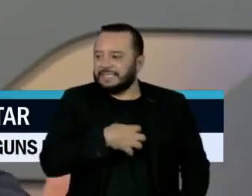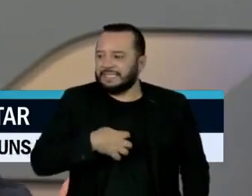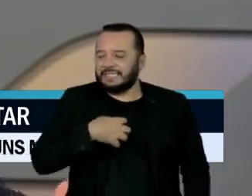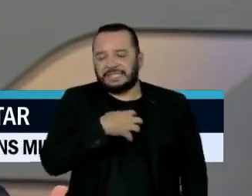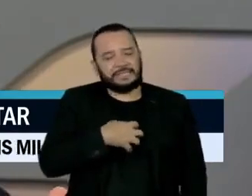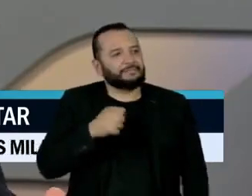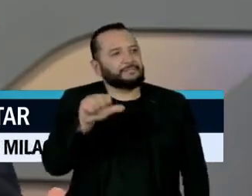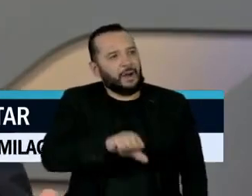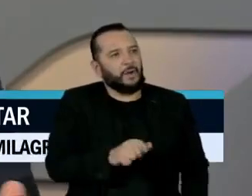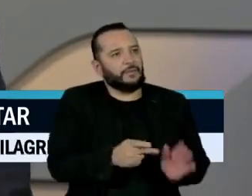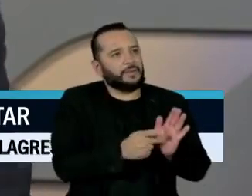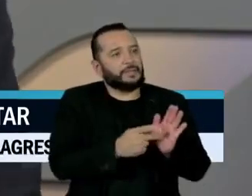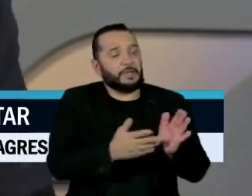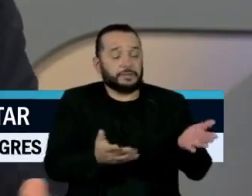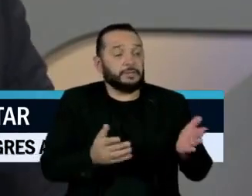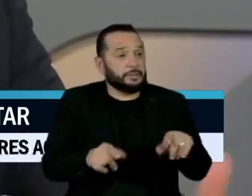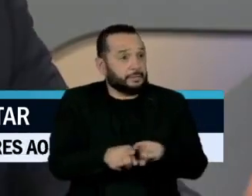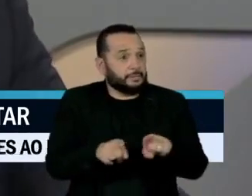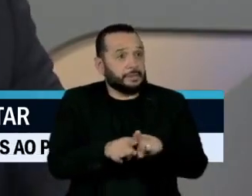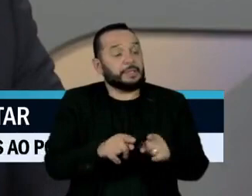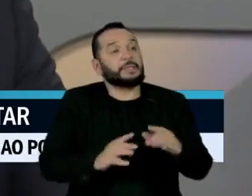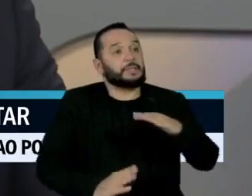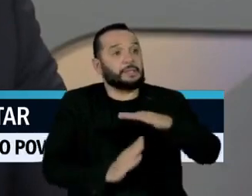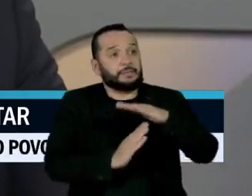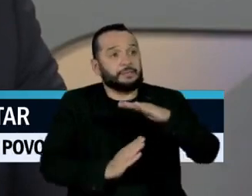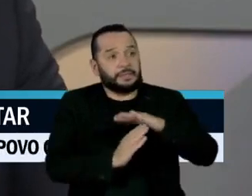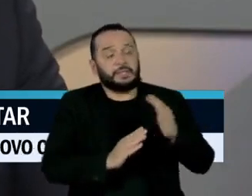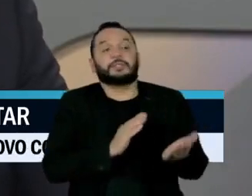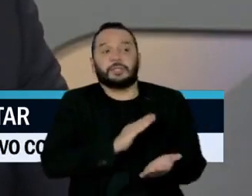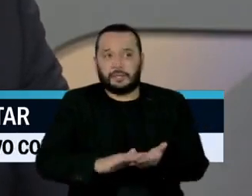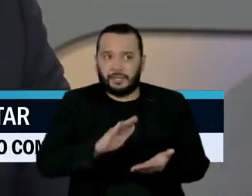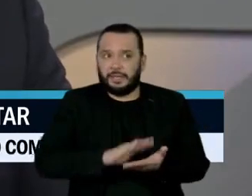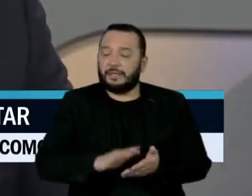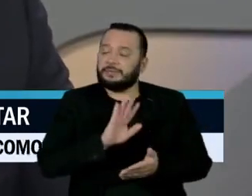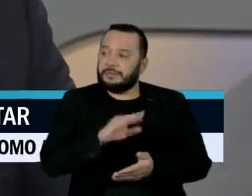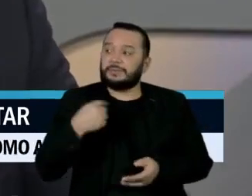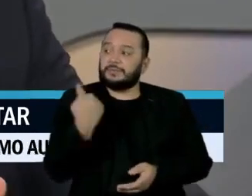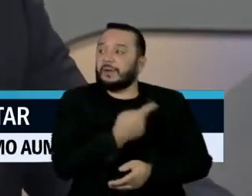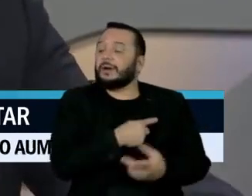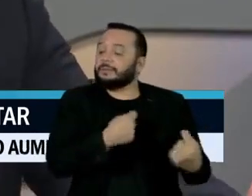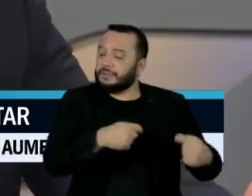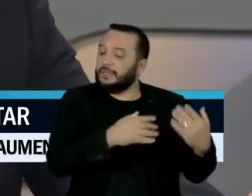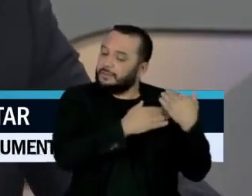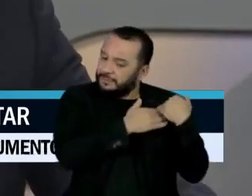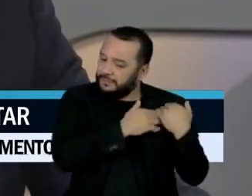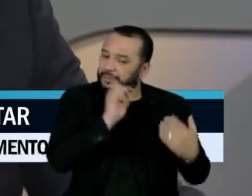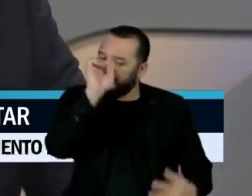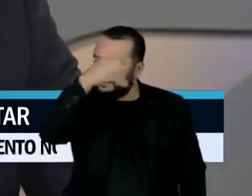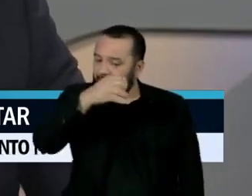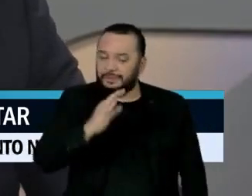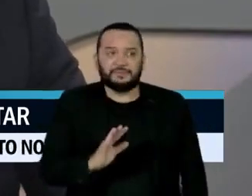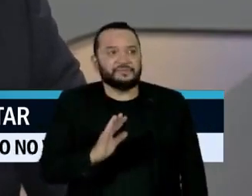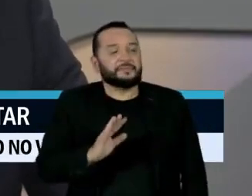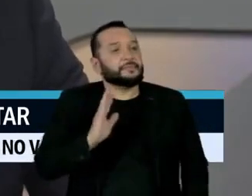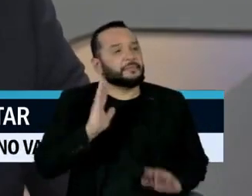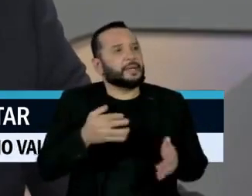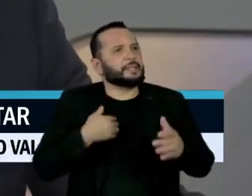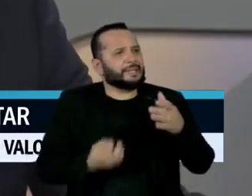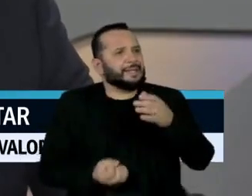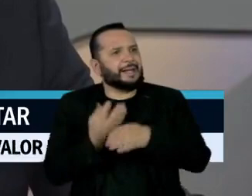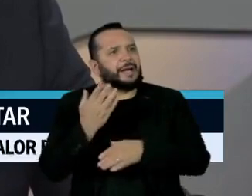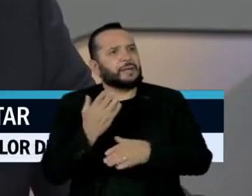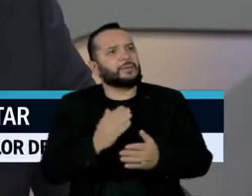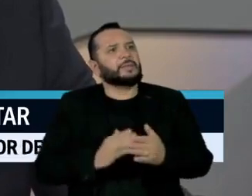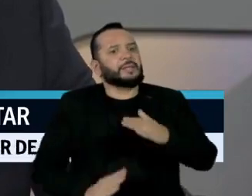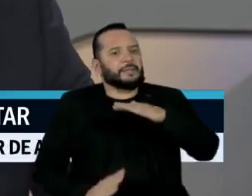E a questão do teto de gastos, evidentemente que nós temos que ter responsabilidade fiscal. Agora, quando ele foi estabelecido,